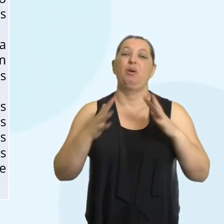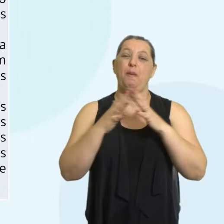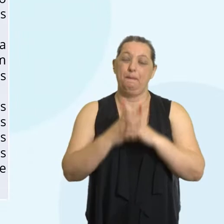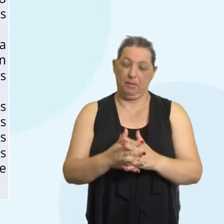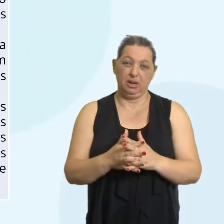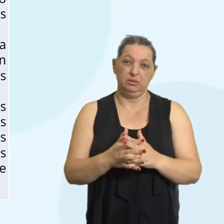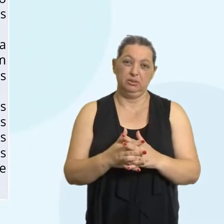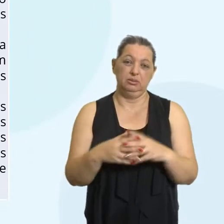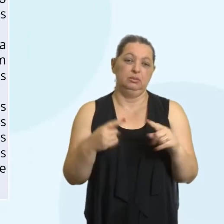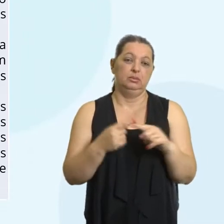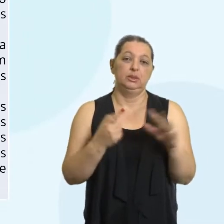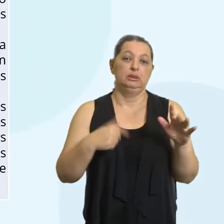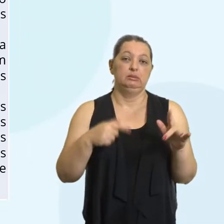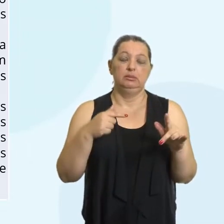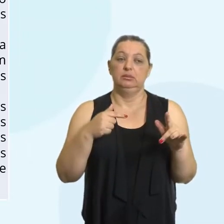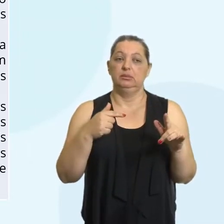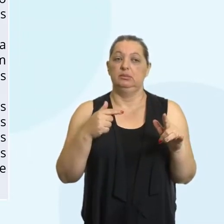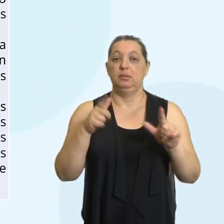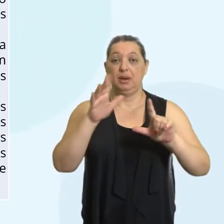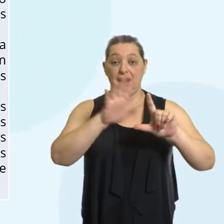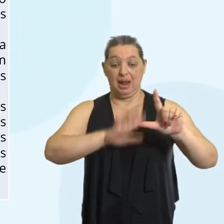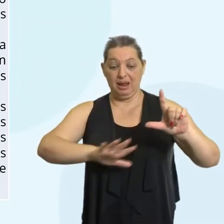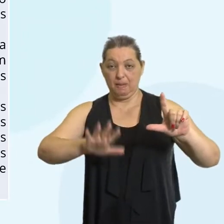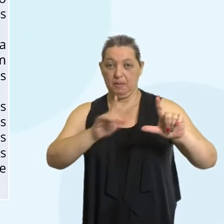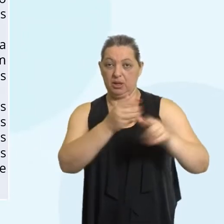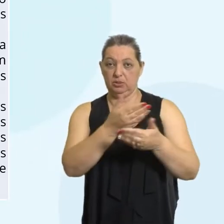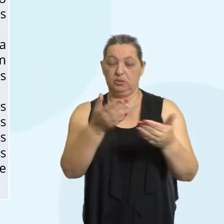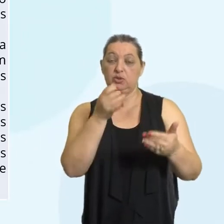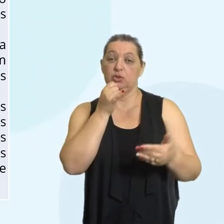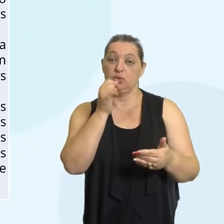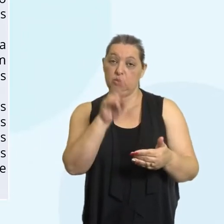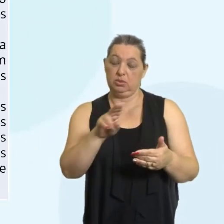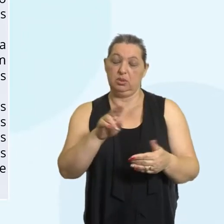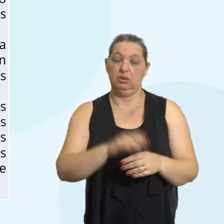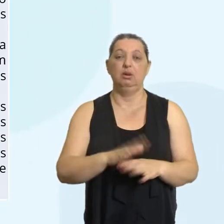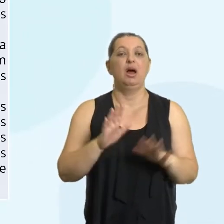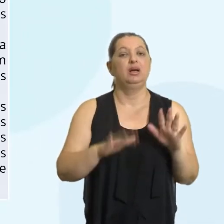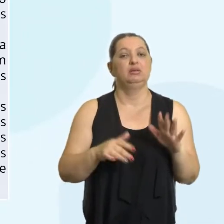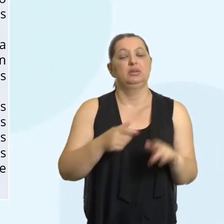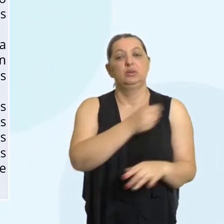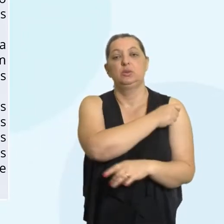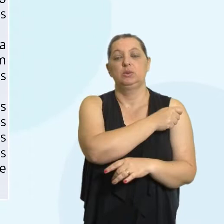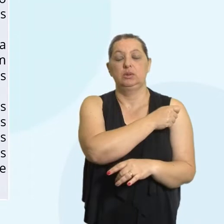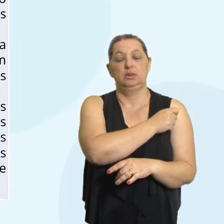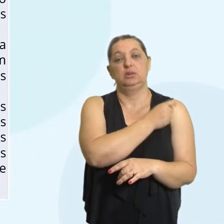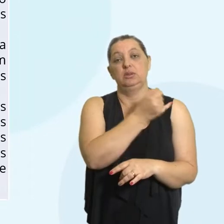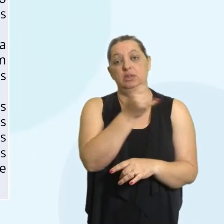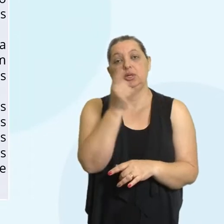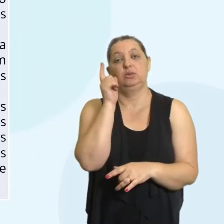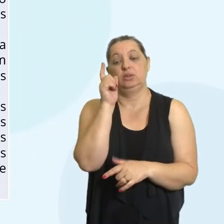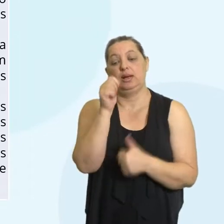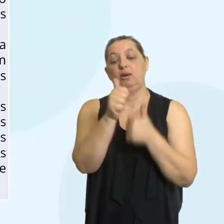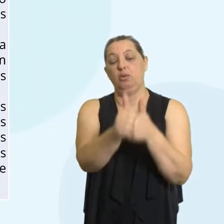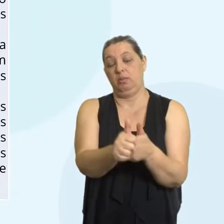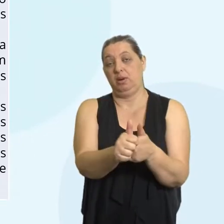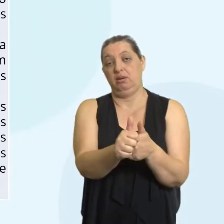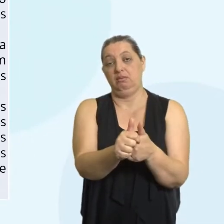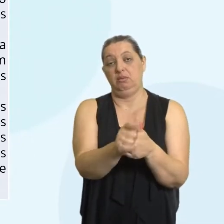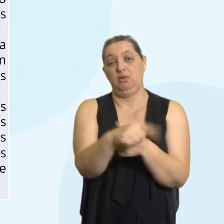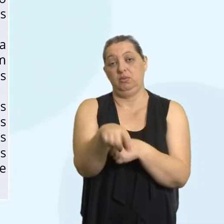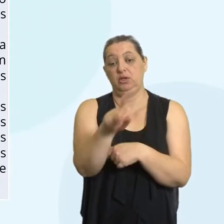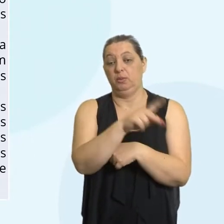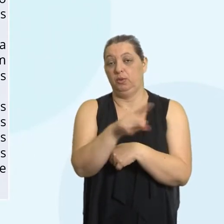quem vai saber porque que eu não trouxe imagens como exemplo para vocês que quem sabe o que o seu estudante consegue acompanhar é você você